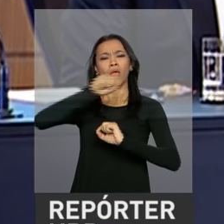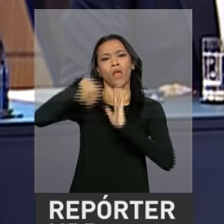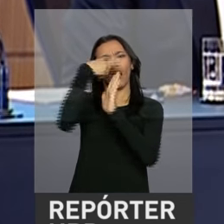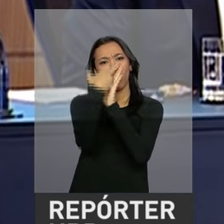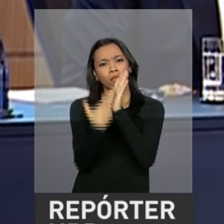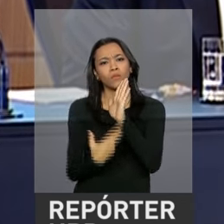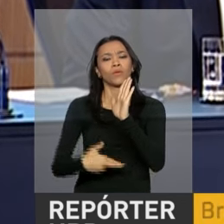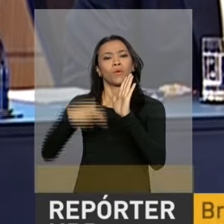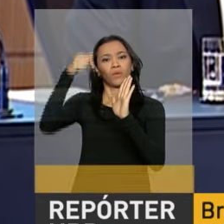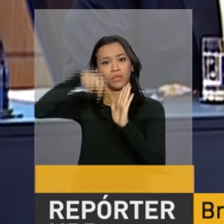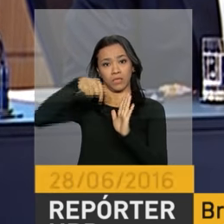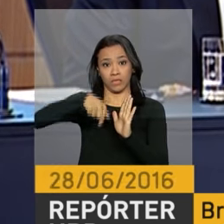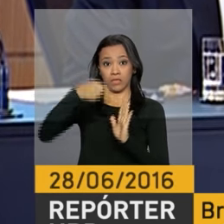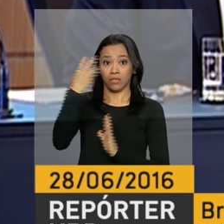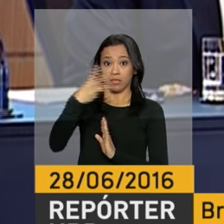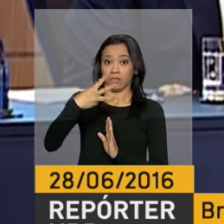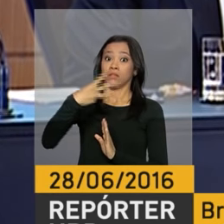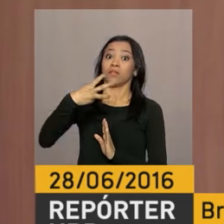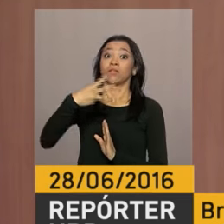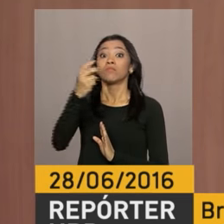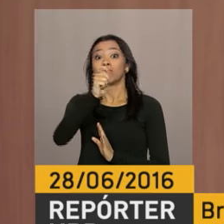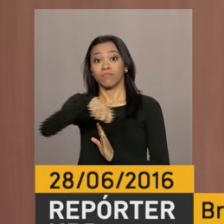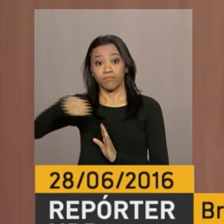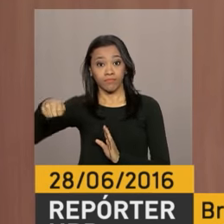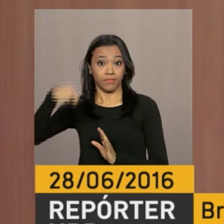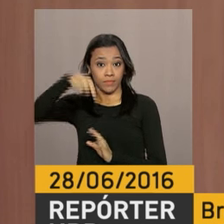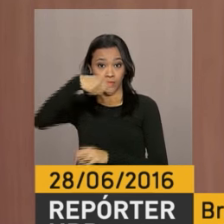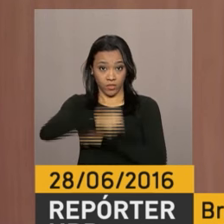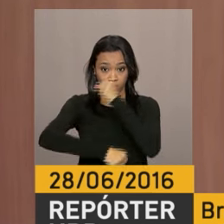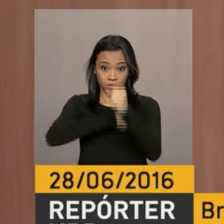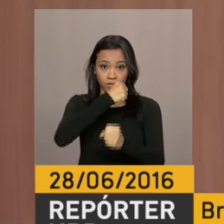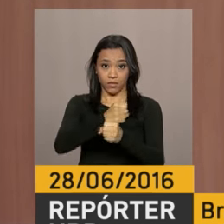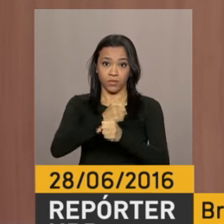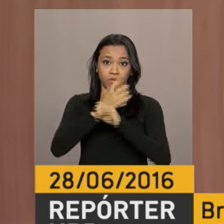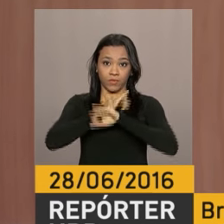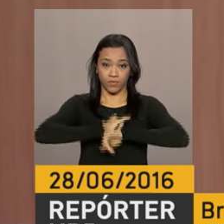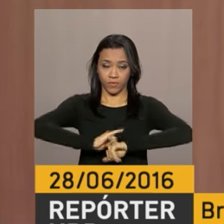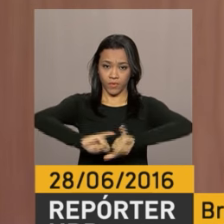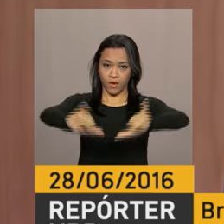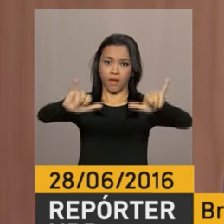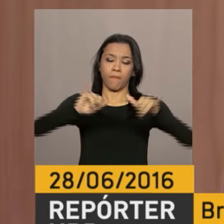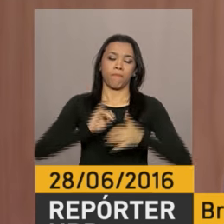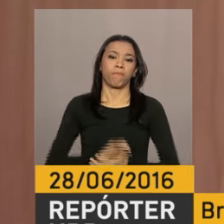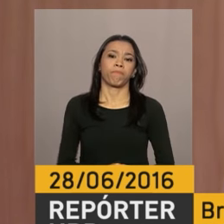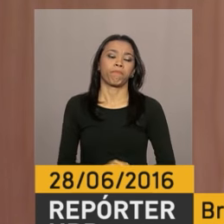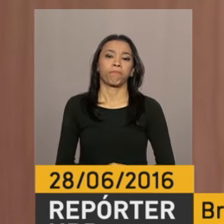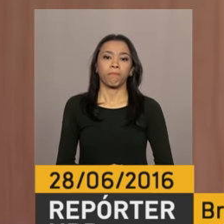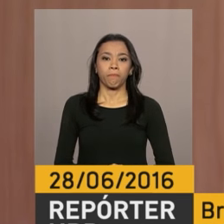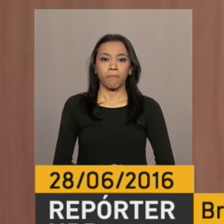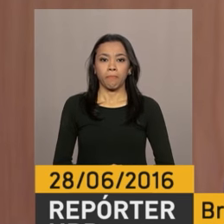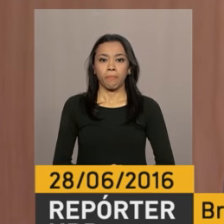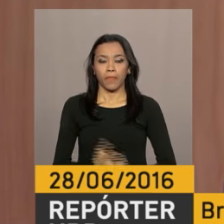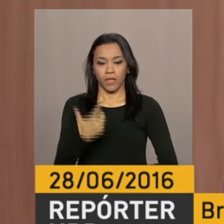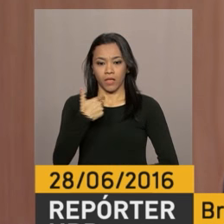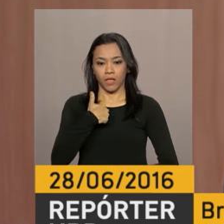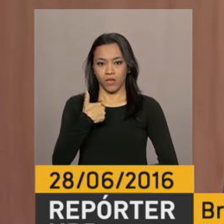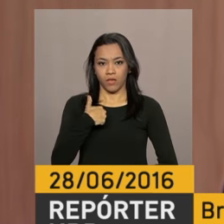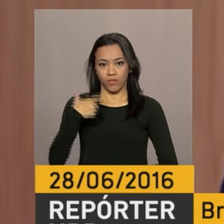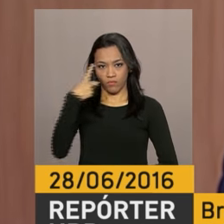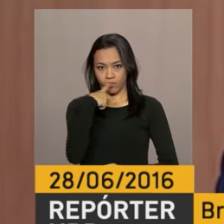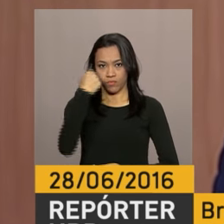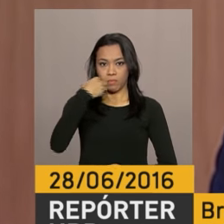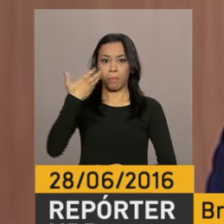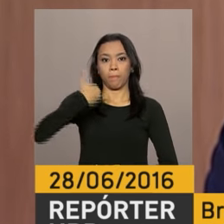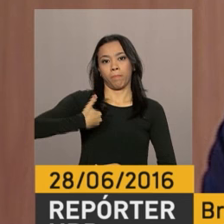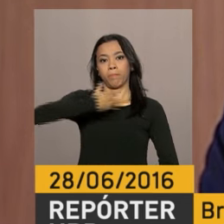trimestre deste ano. Vamos acompanhar. O relatório de inflação da minha gestão aqui como presidente do